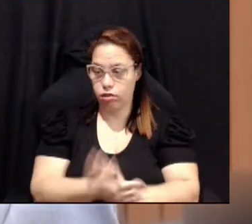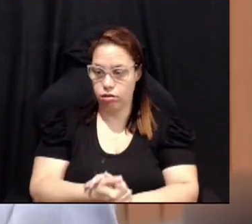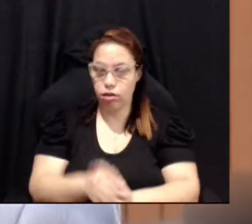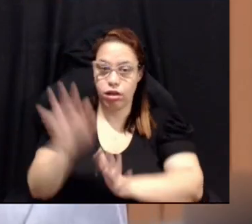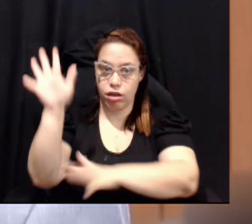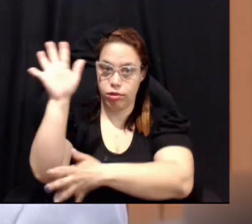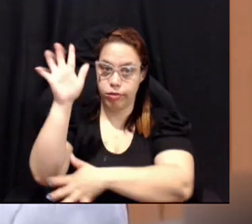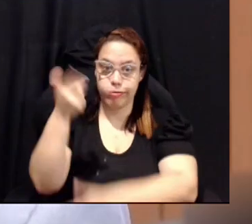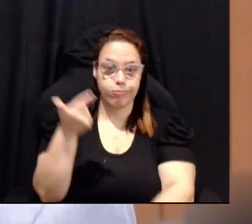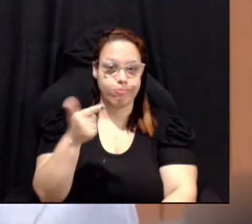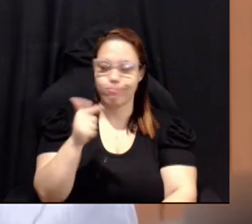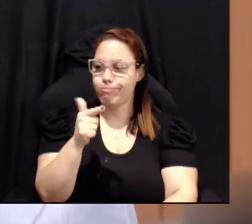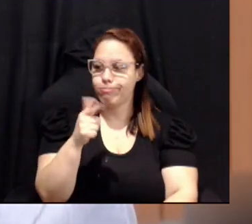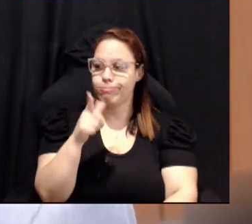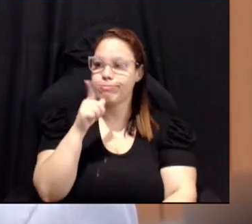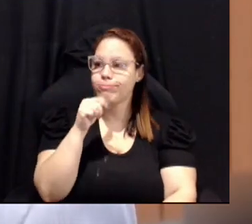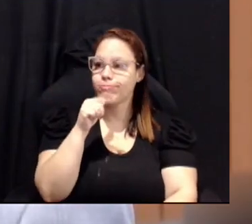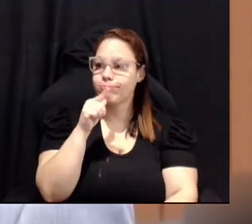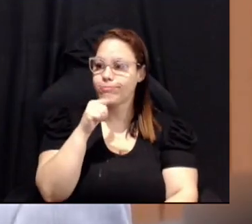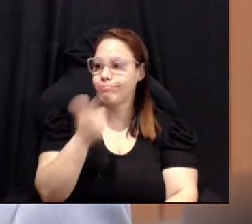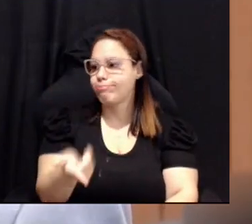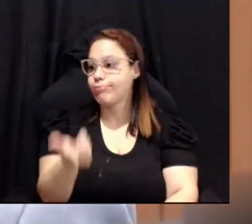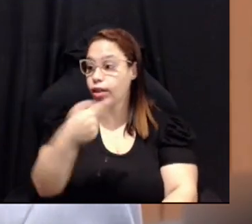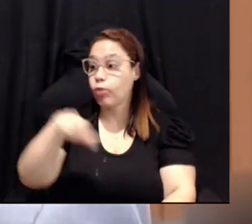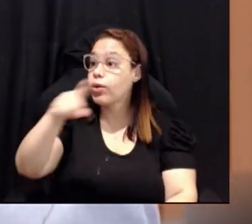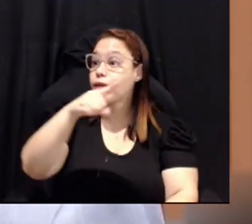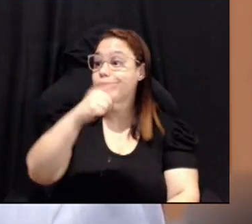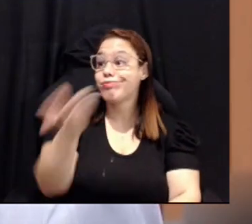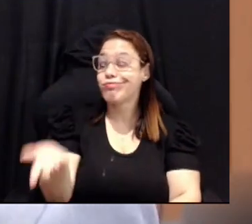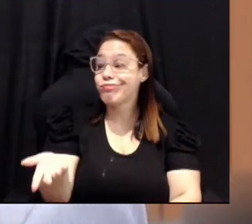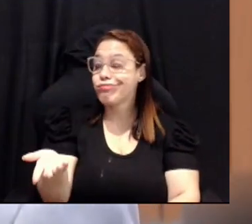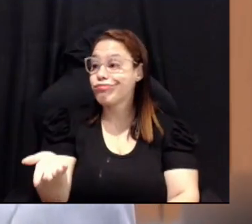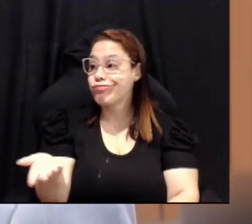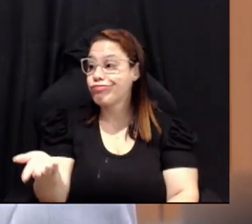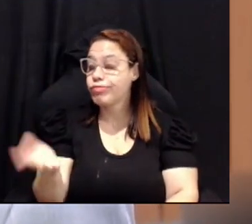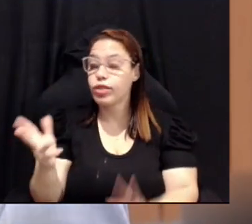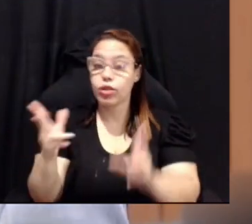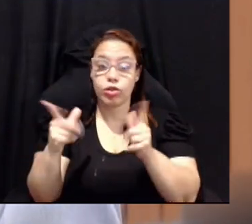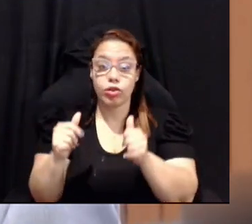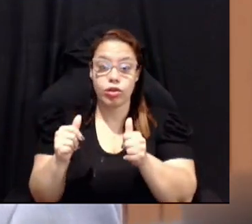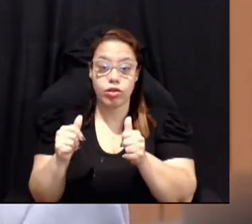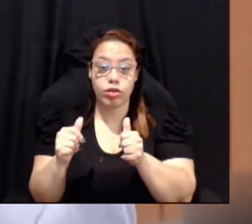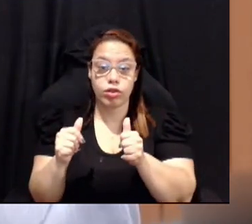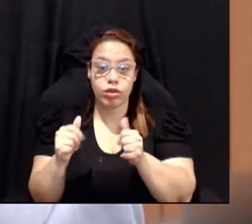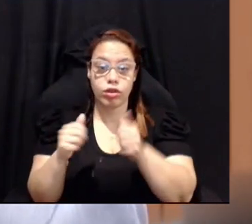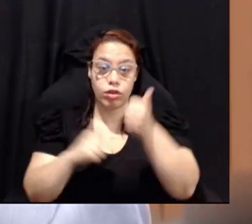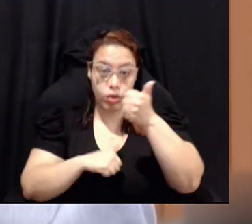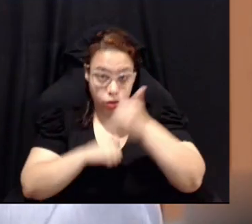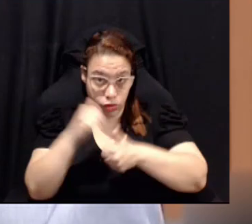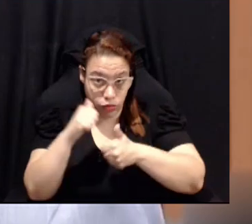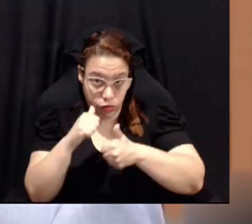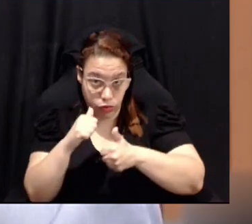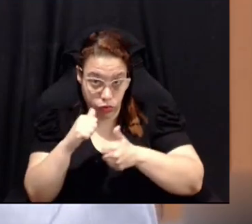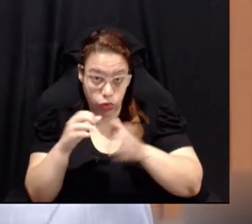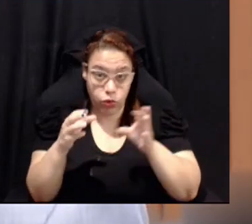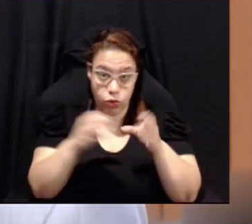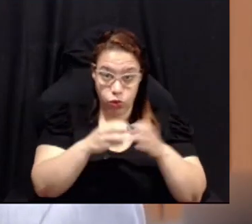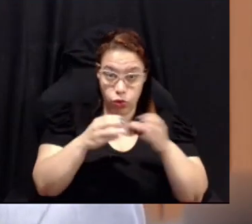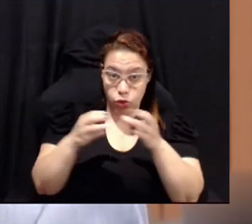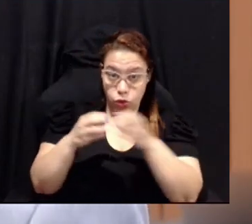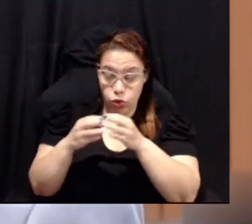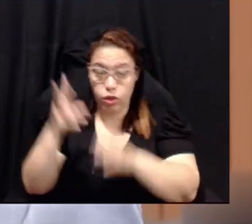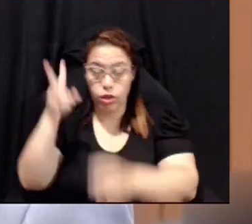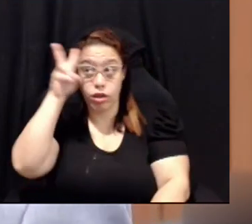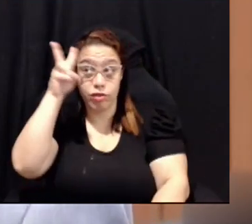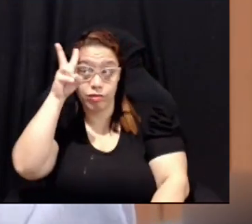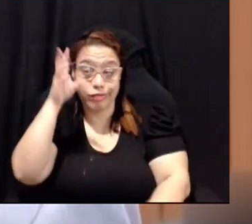ainda um bebedor de água para essas pessoas. Então, não são todas as pessoas que praticam esporte coletivos que lembram de levar uma